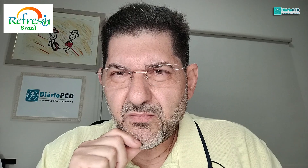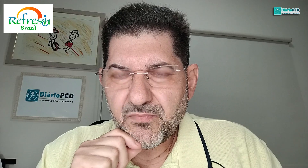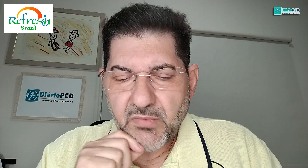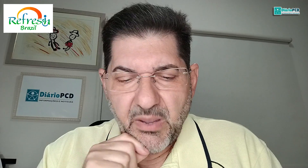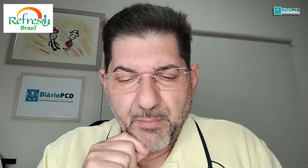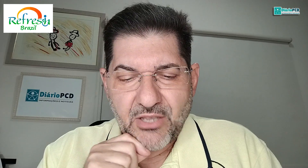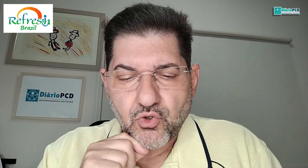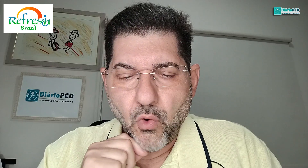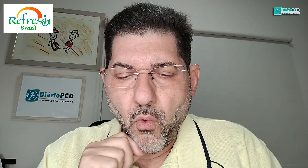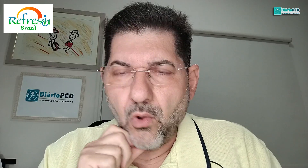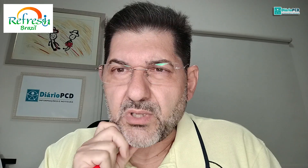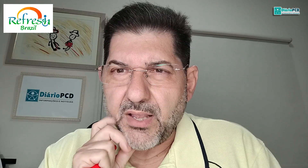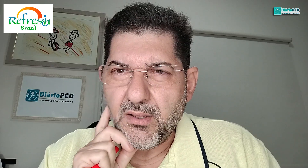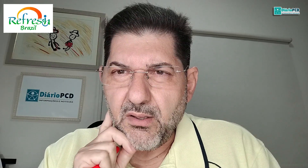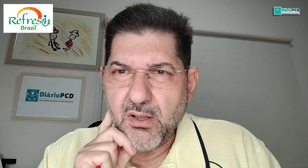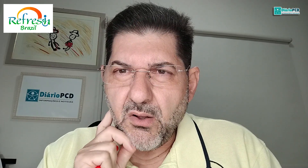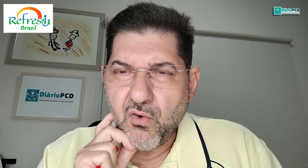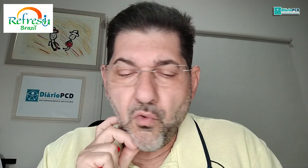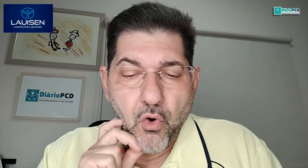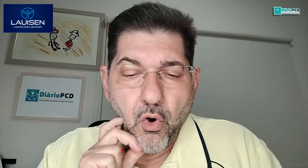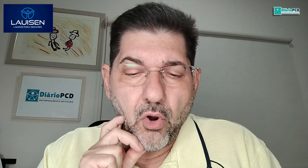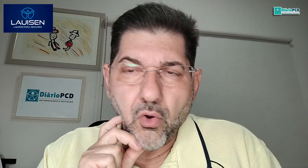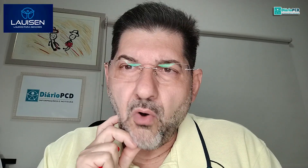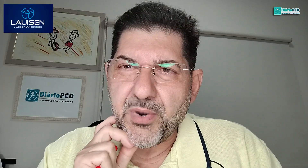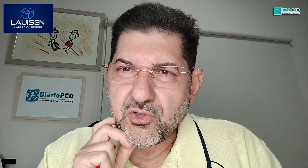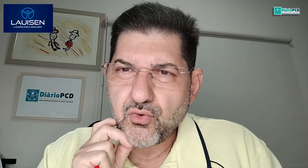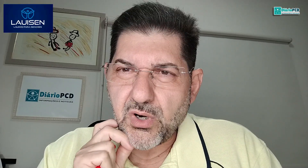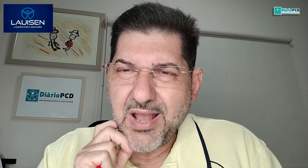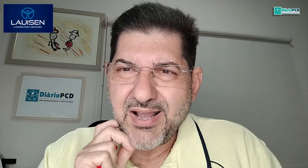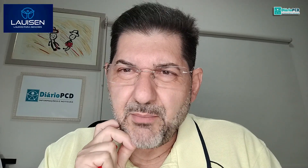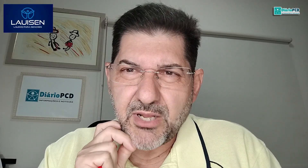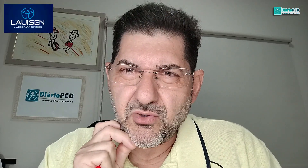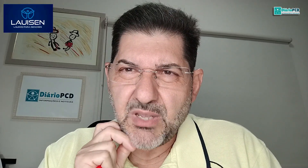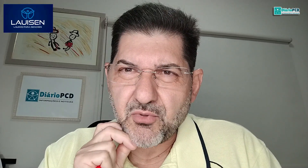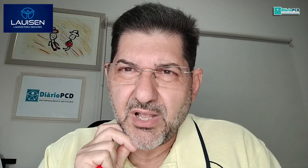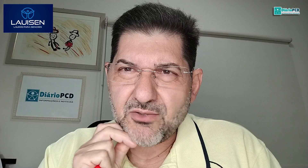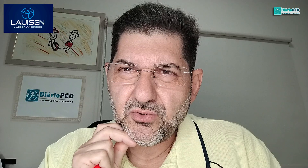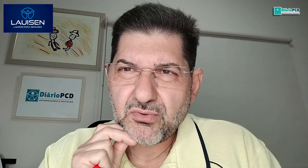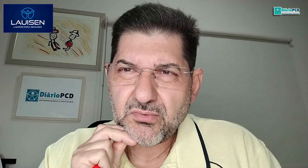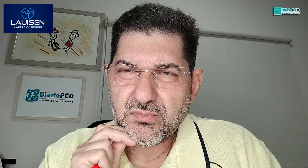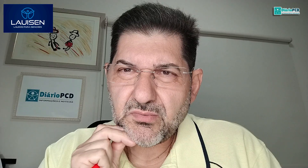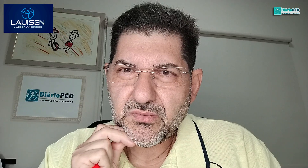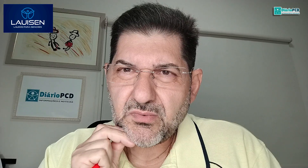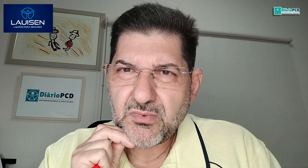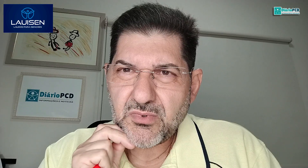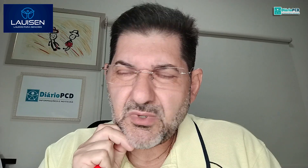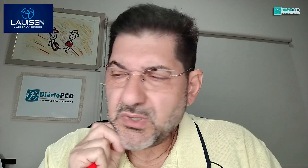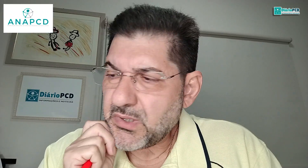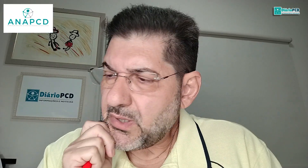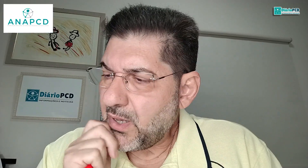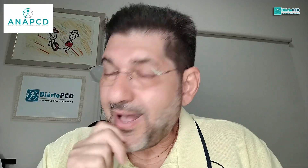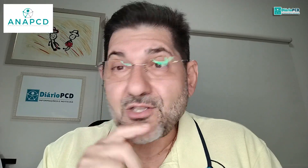fiscal passou ontem com um rolo compressor na Câmara dos Deputados.